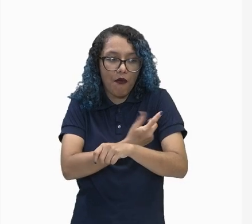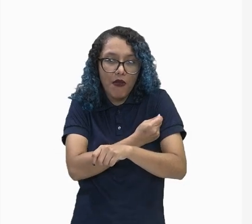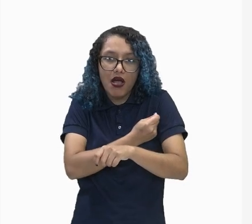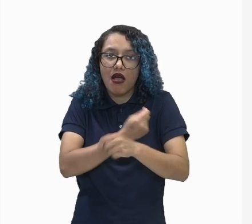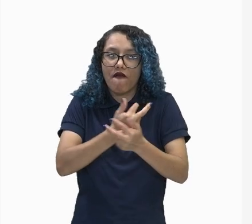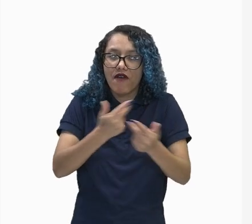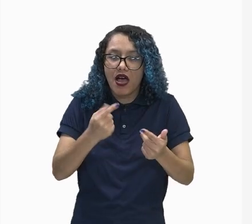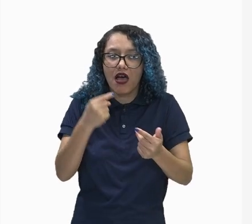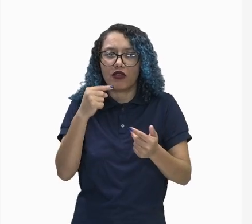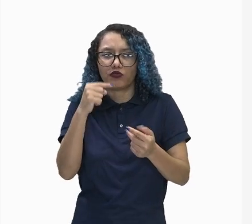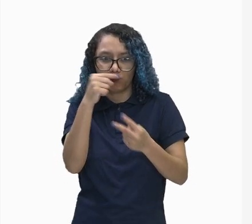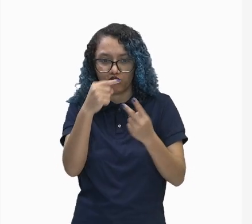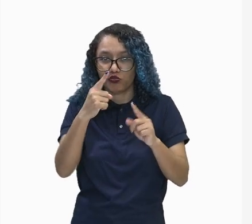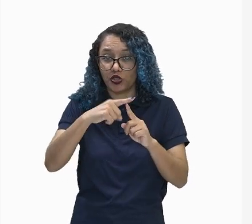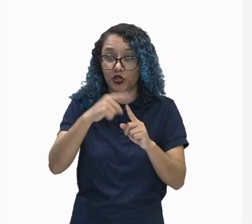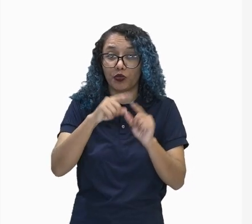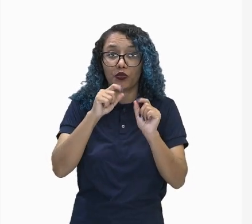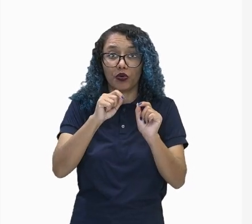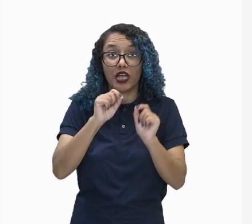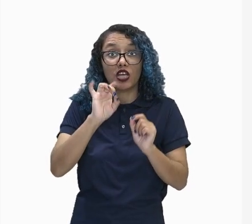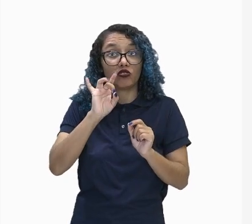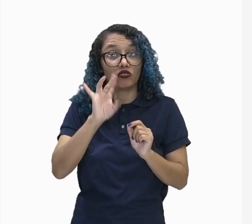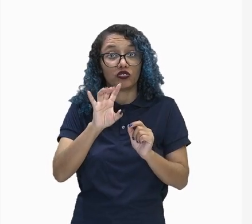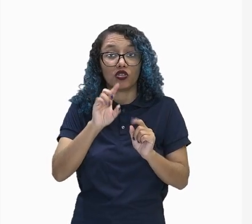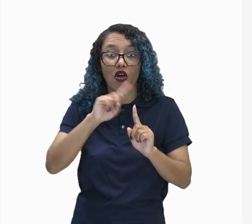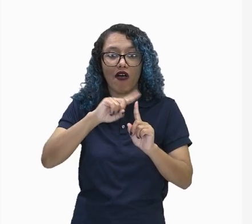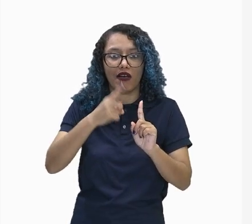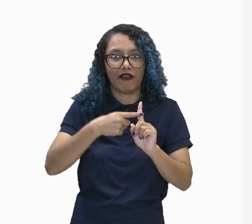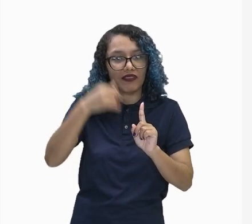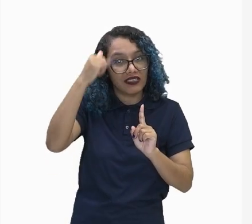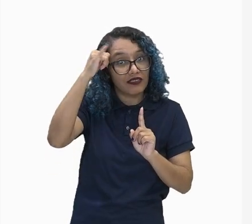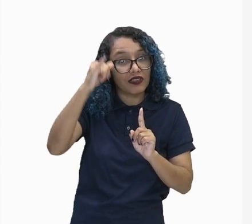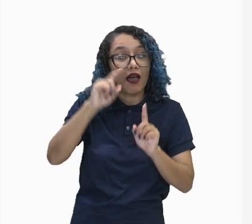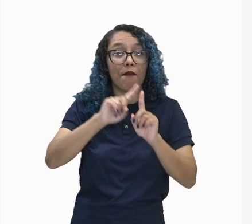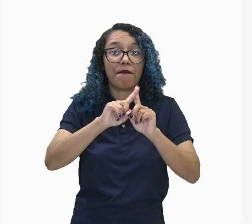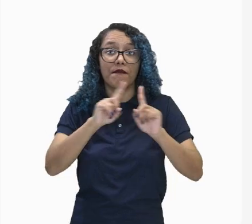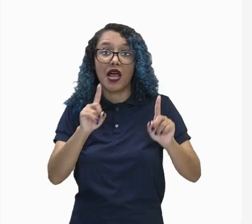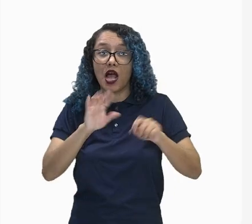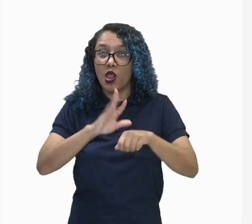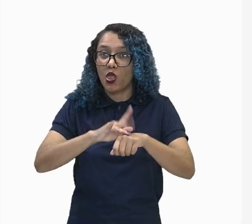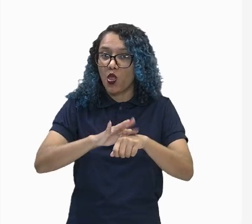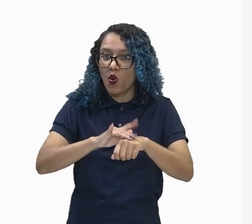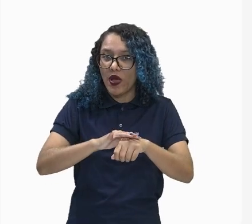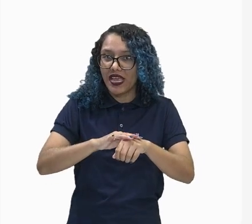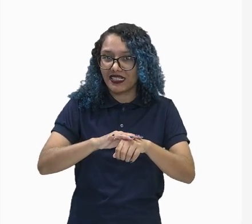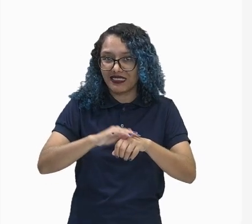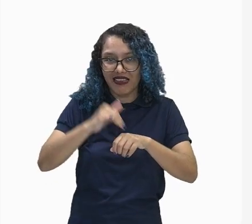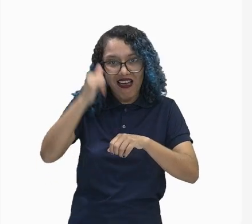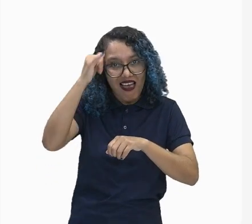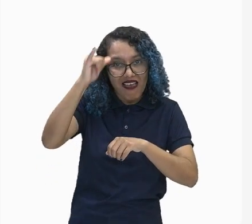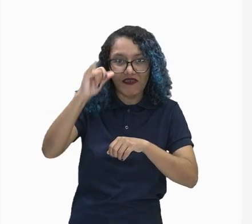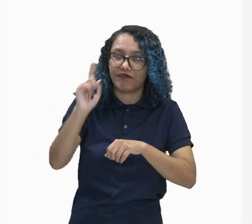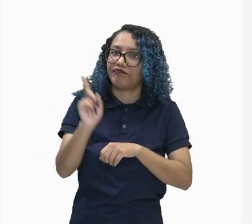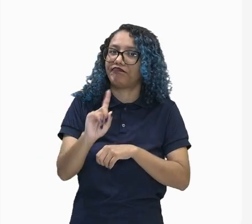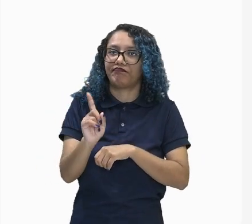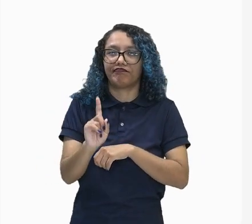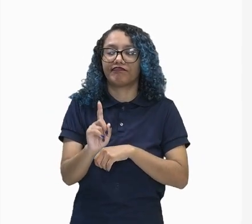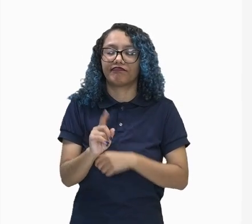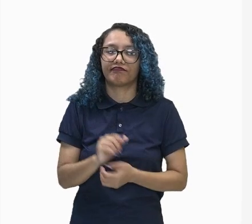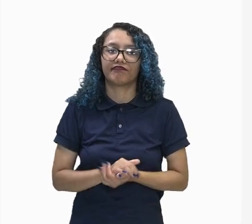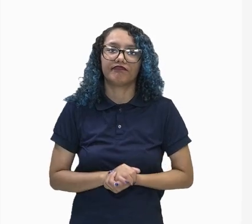injetáveis, eles vão apenas prevenir contra uma gravidez indesejada, mas eles não vão prevenir contra doenças.